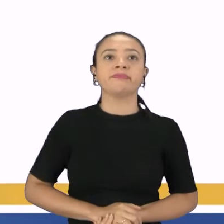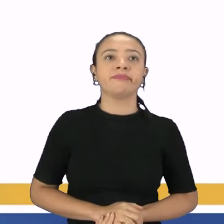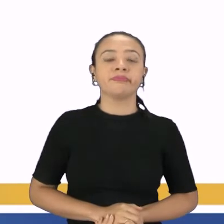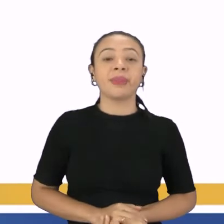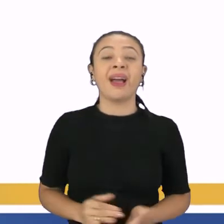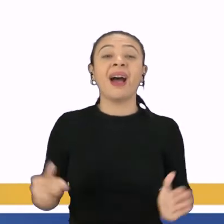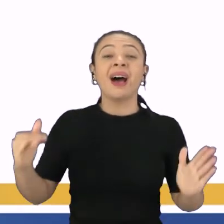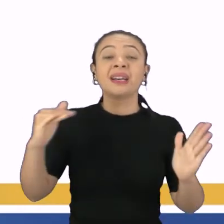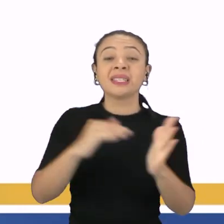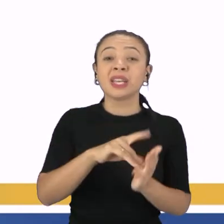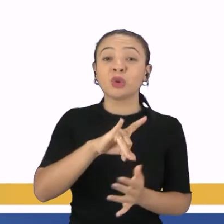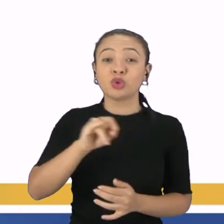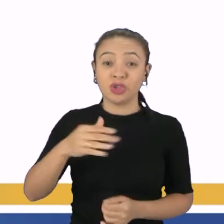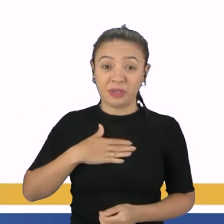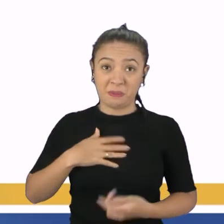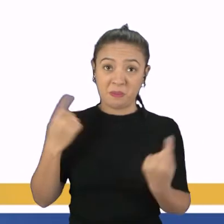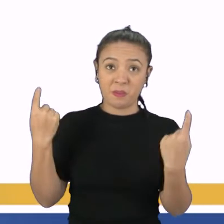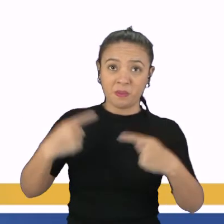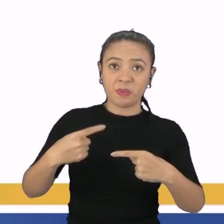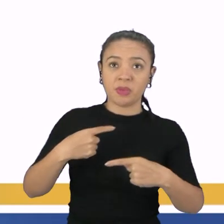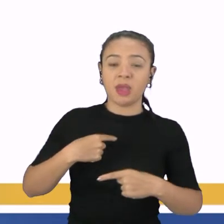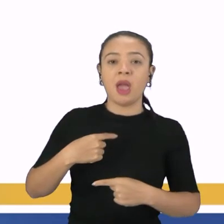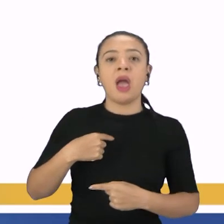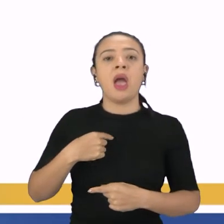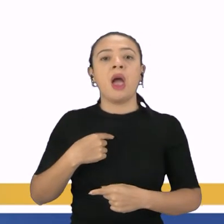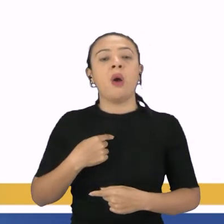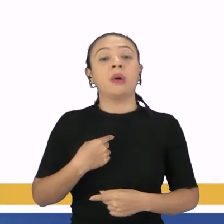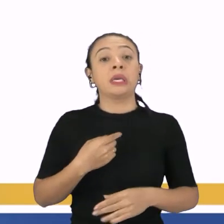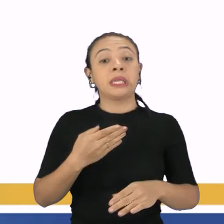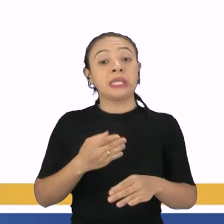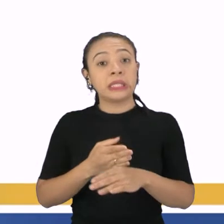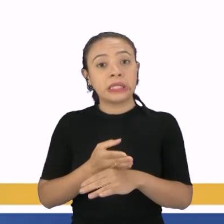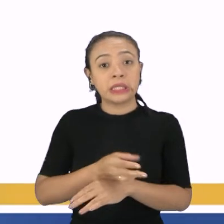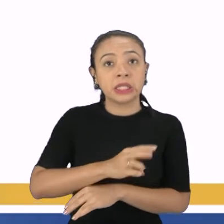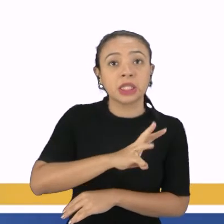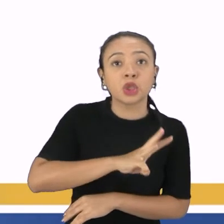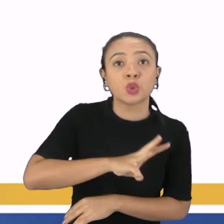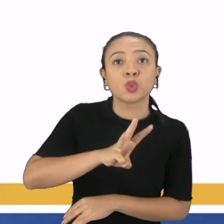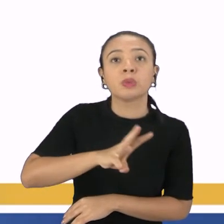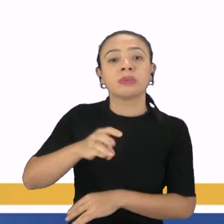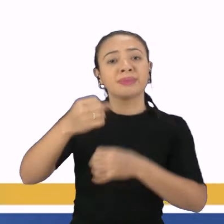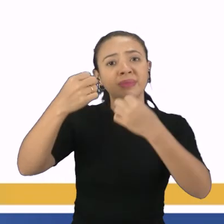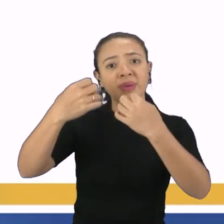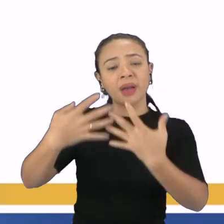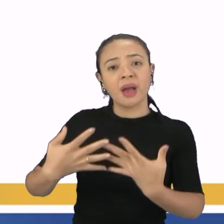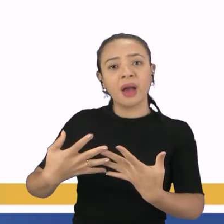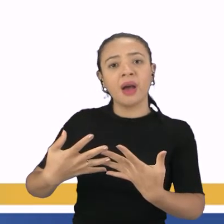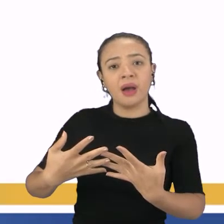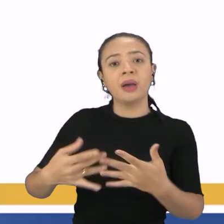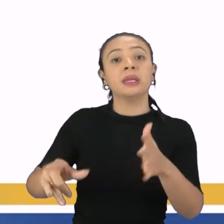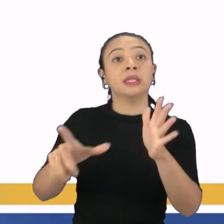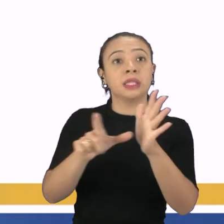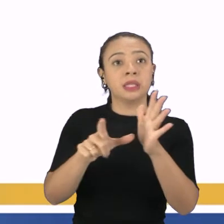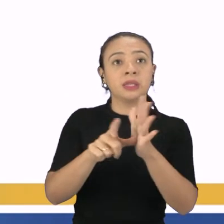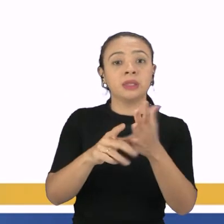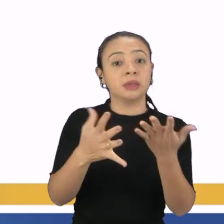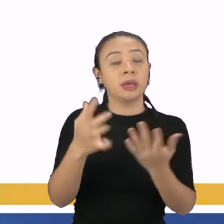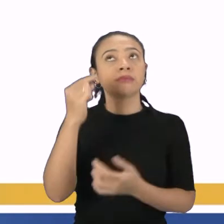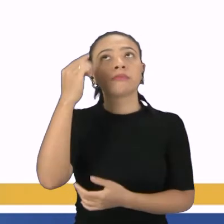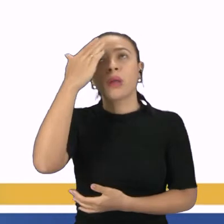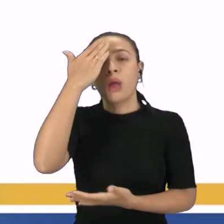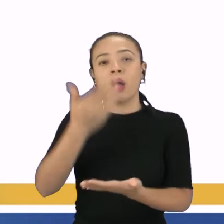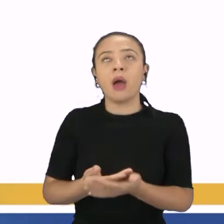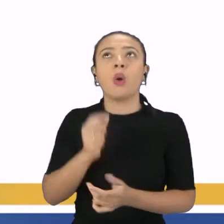Até o dia do campeonato, entrei em contato com o e-mail oficial da loja para relatar o problema, acreditando que com o